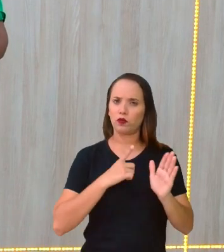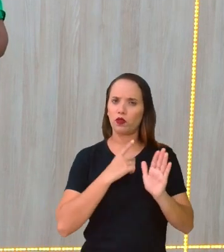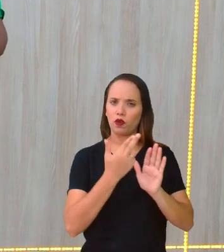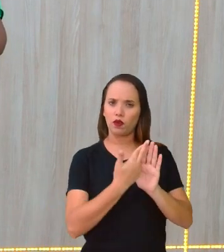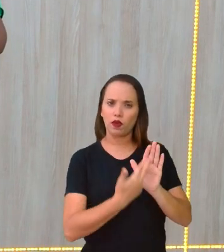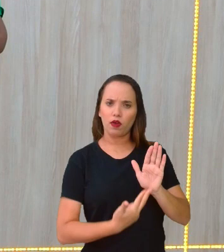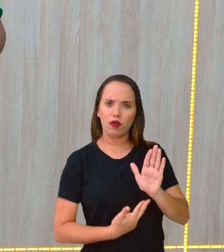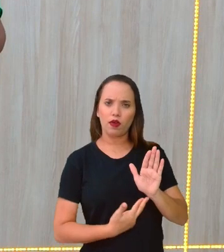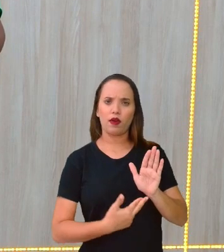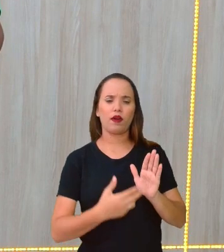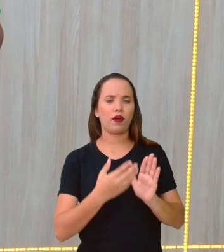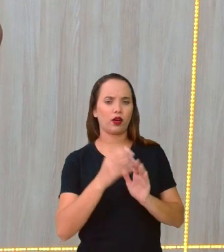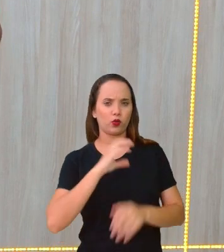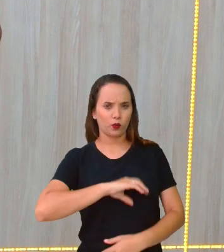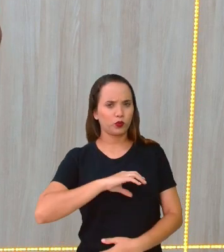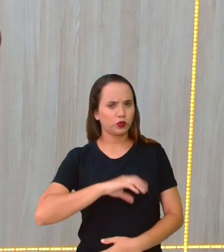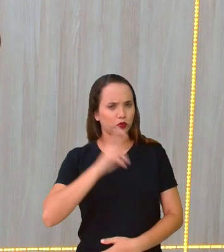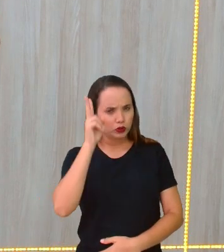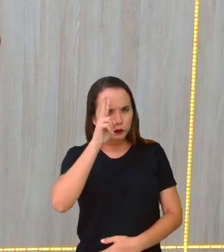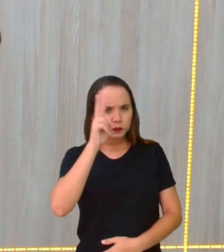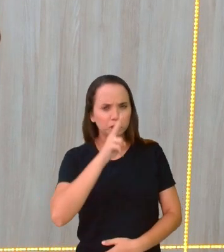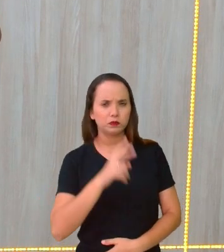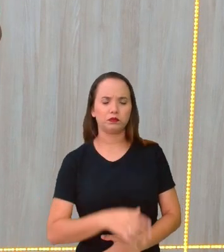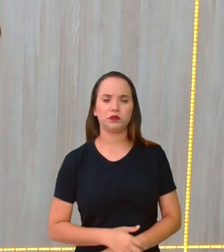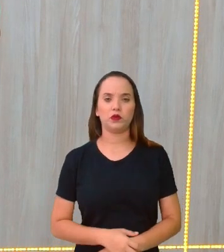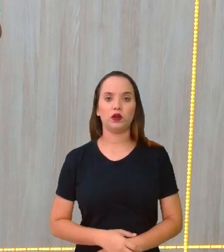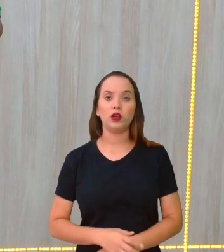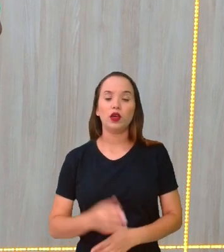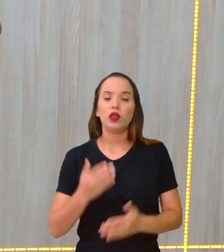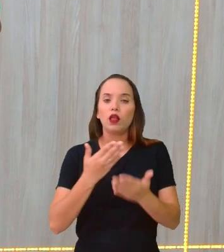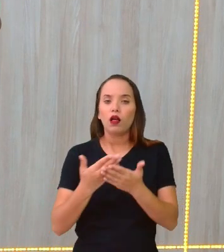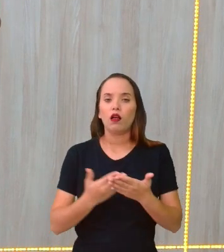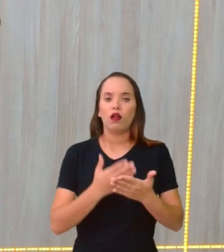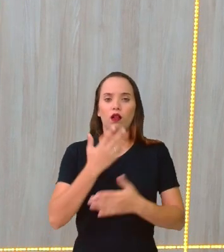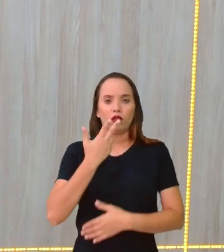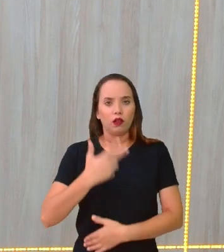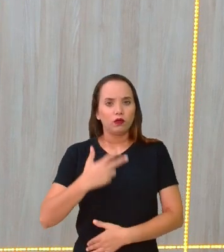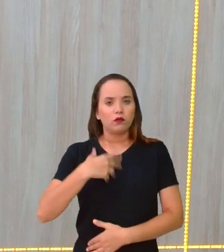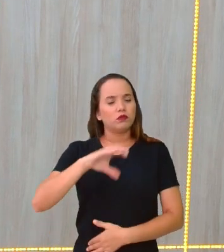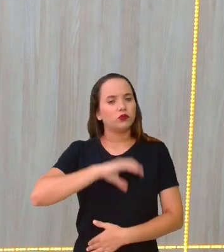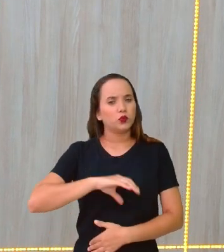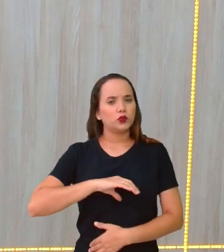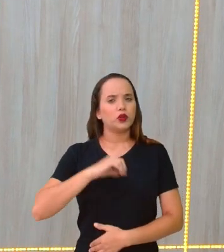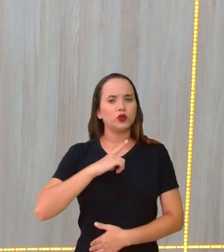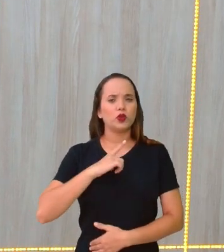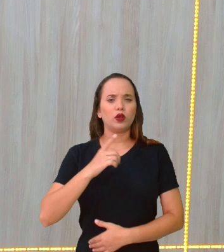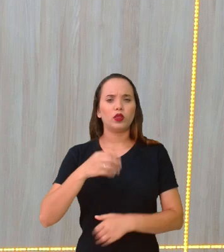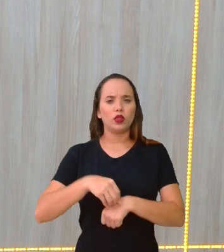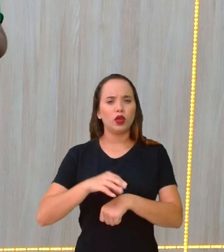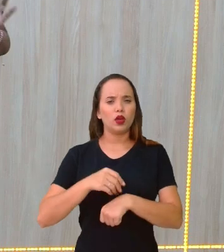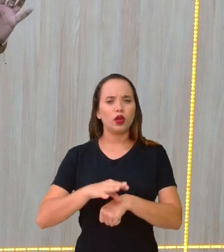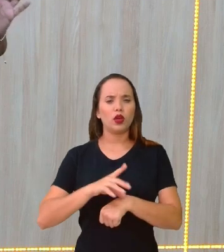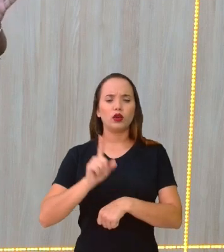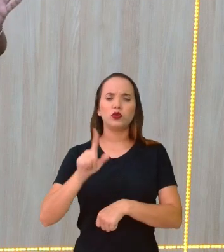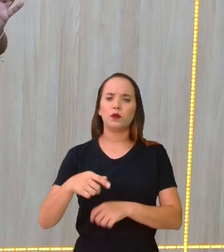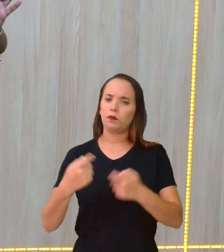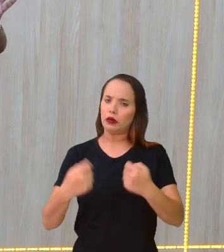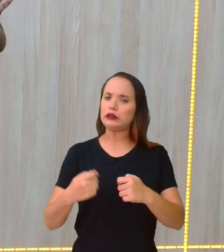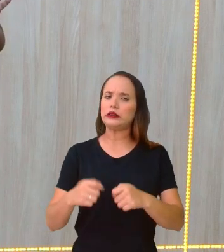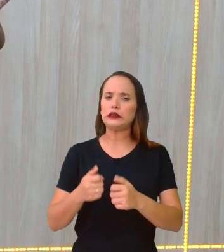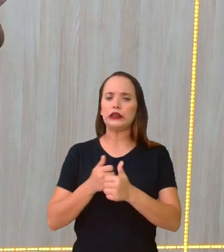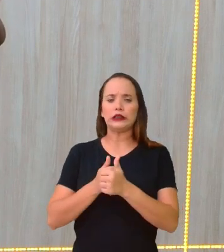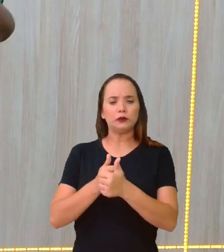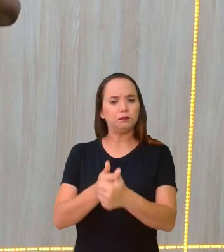língua portuguesa. Lembra que a gente falou em outras aulas que na língua portuguesa tem algumas dicas, algumas regrazinhas que precisam